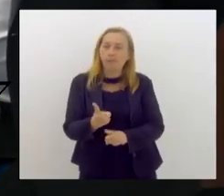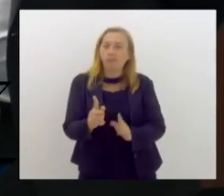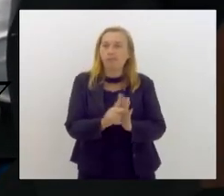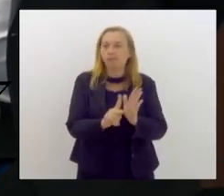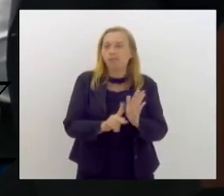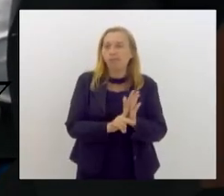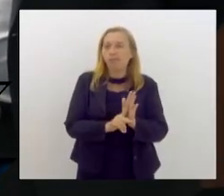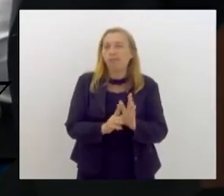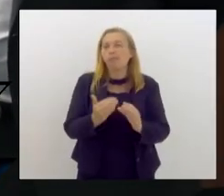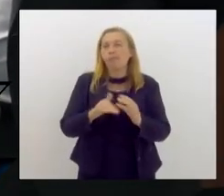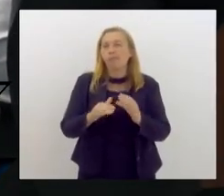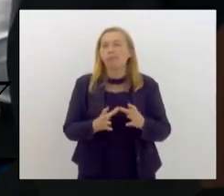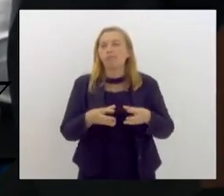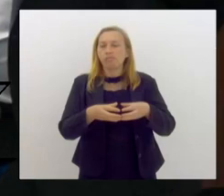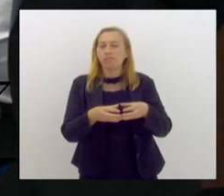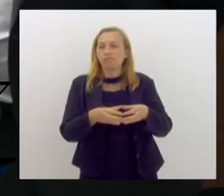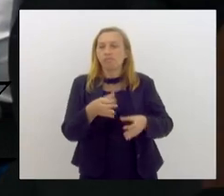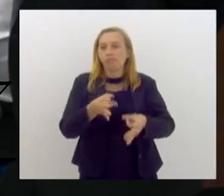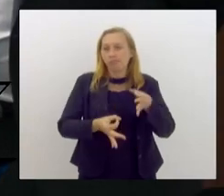CCJ poderia